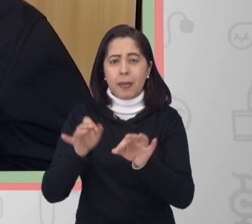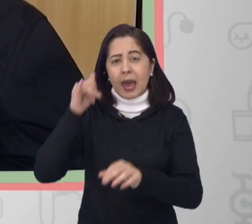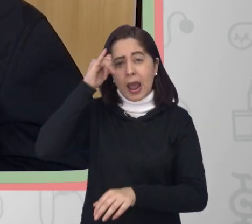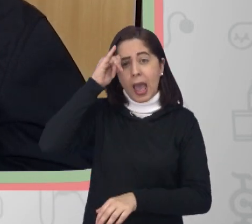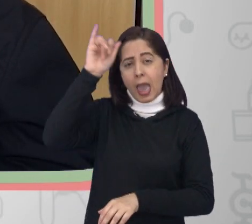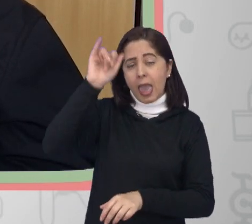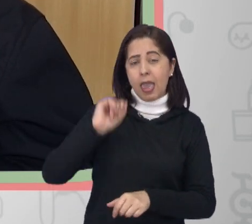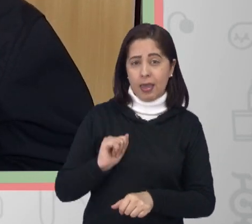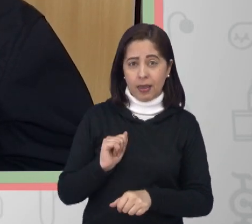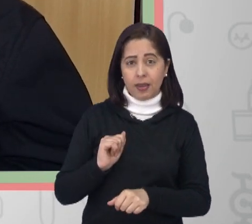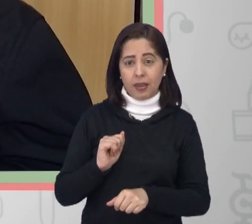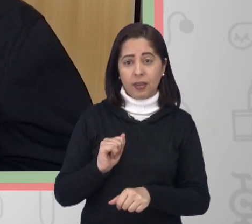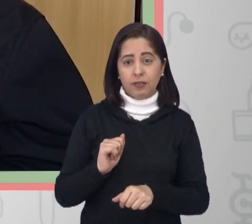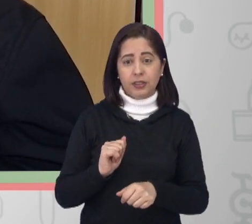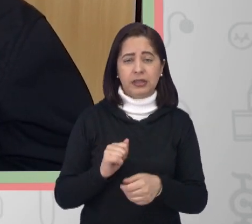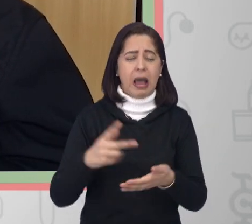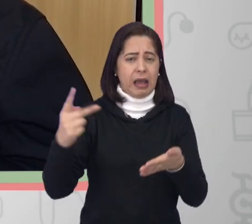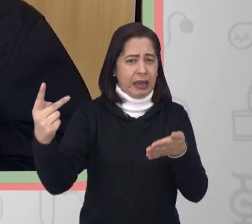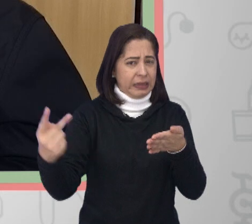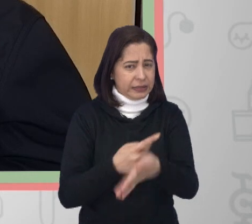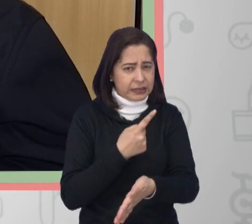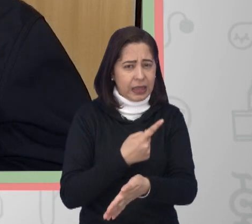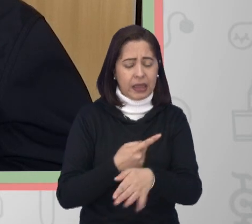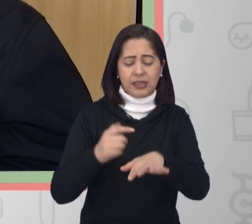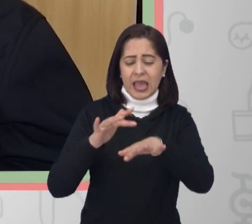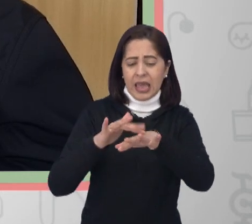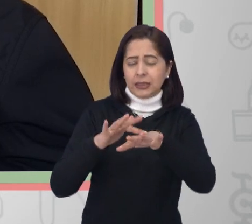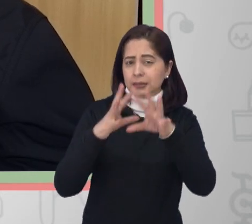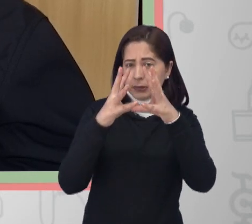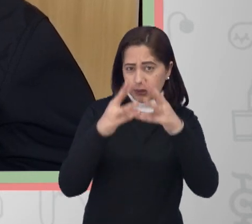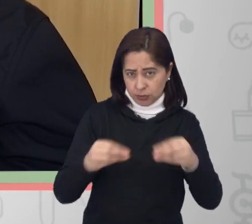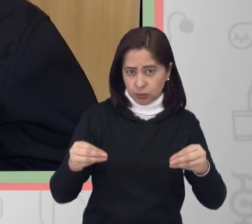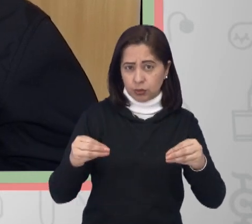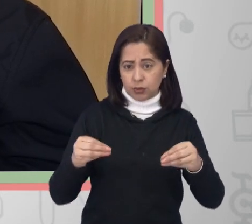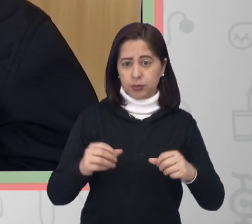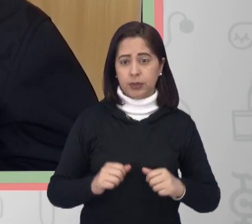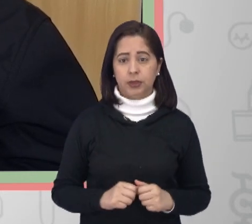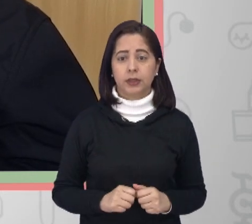de planos para mitigação e eliminação dos riscos.